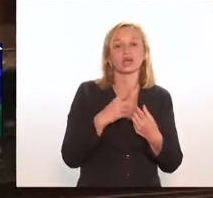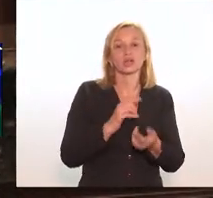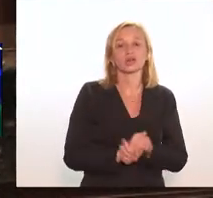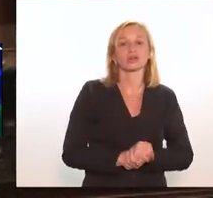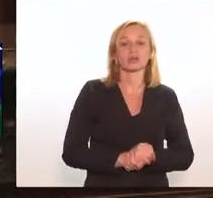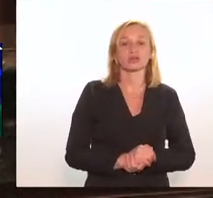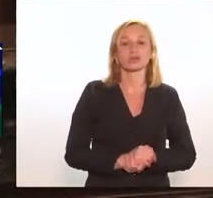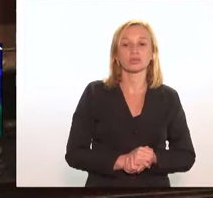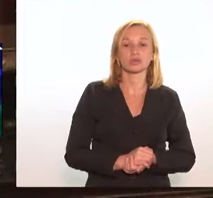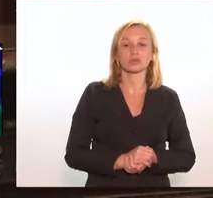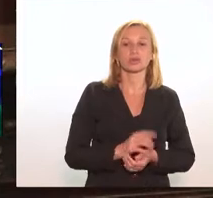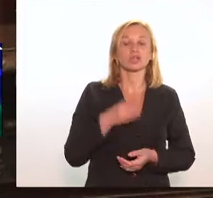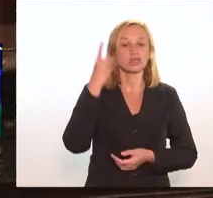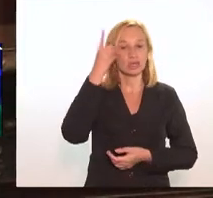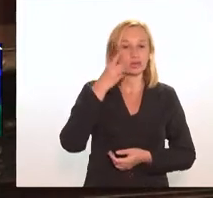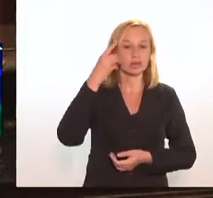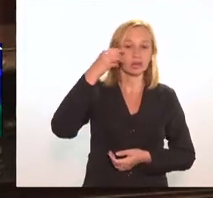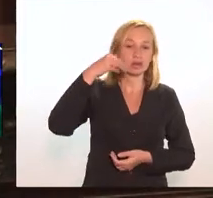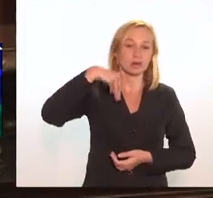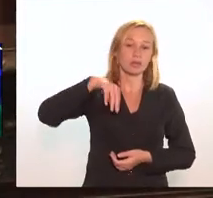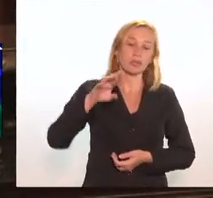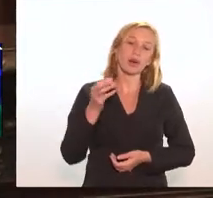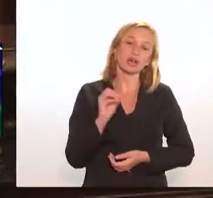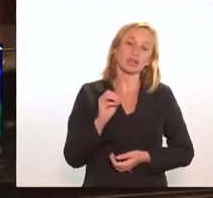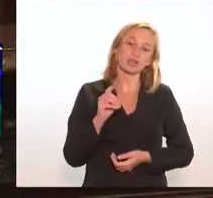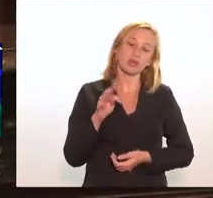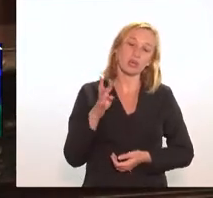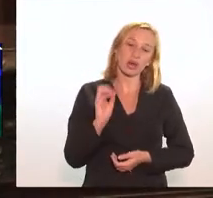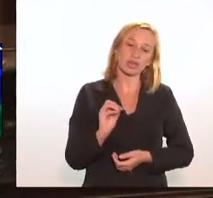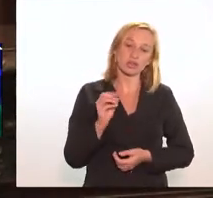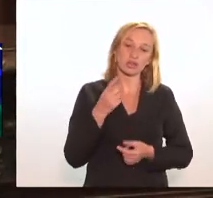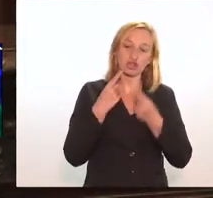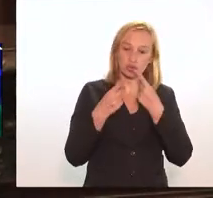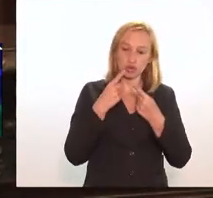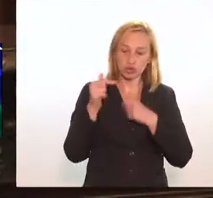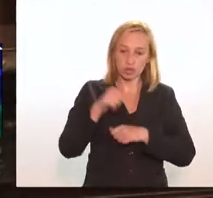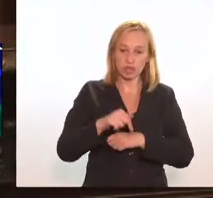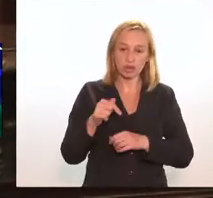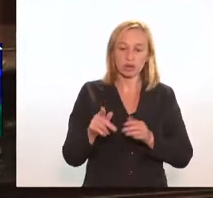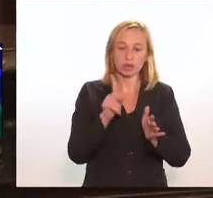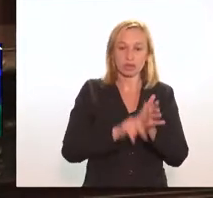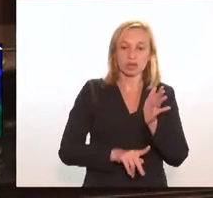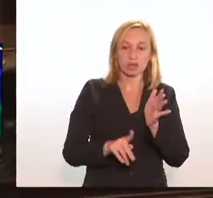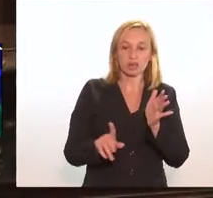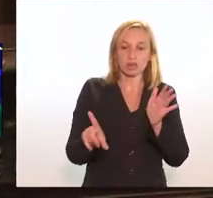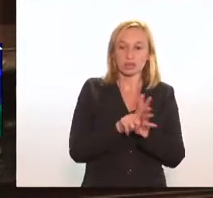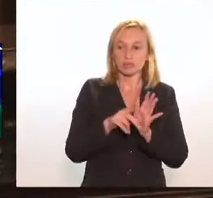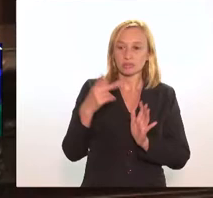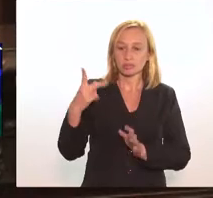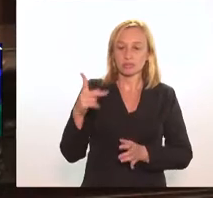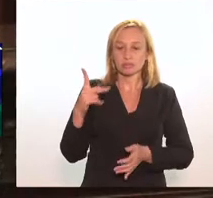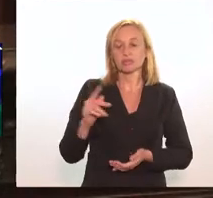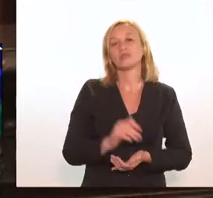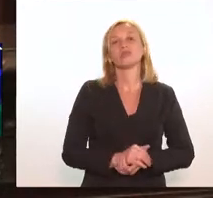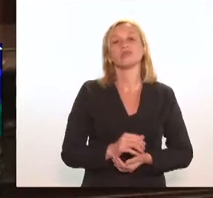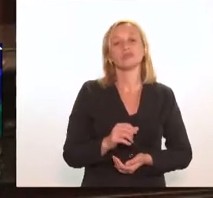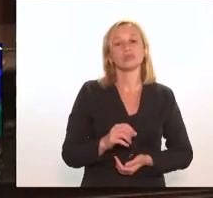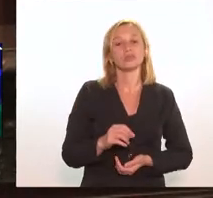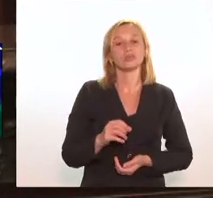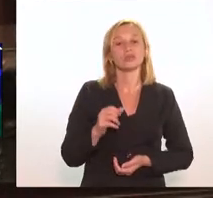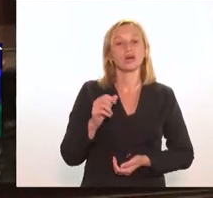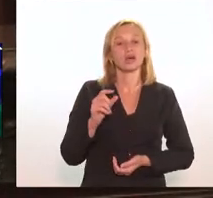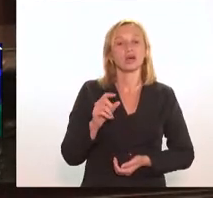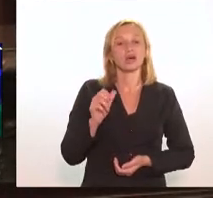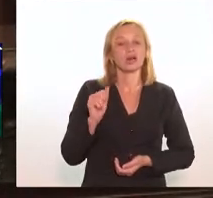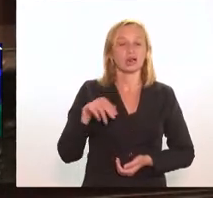autor, deputado Márcio Gualberto, que discutiu agora há pouco da tribuna, o seu projeto de lei, deputado Anderson Moraes, Márcio Gualberto e Daniel